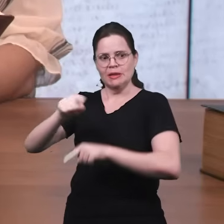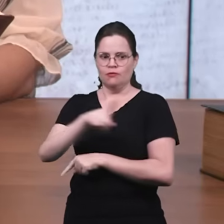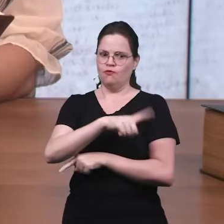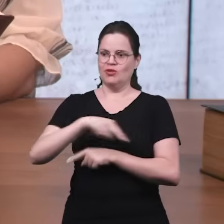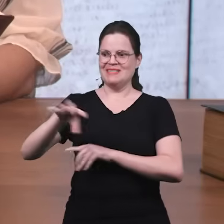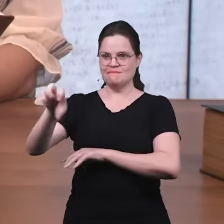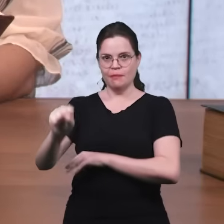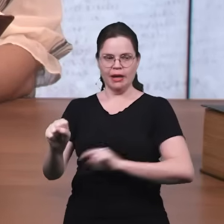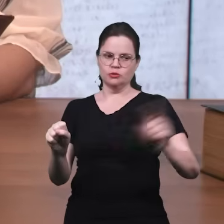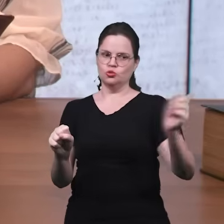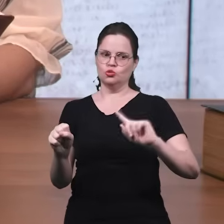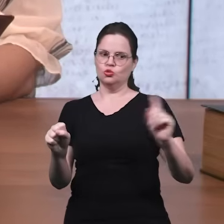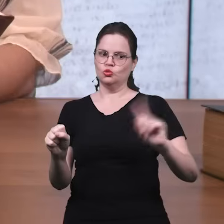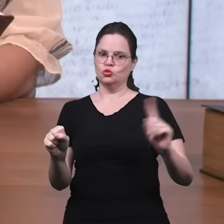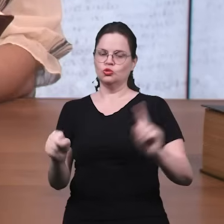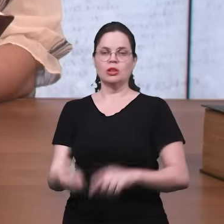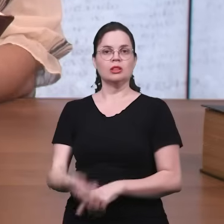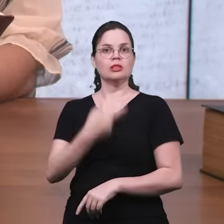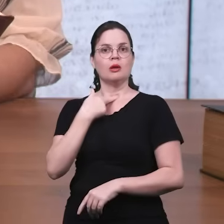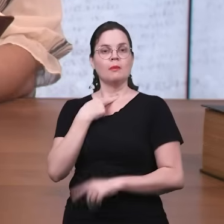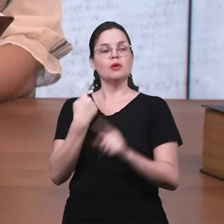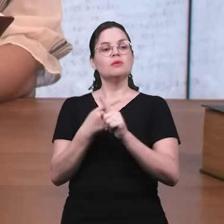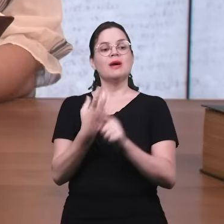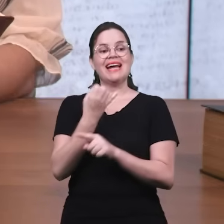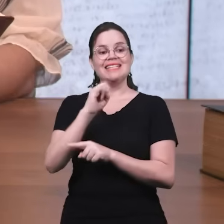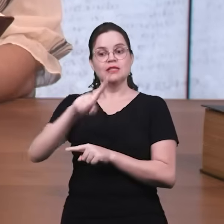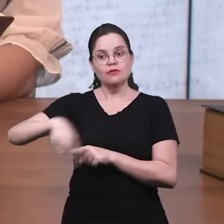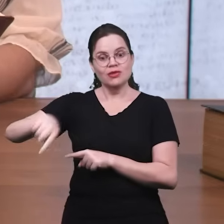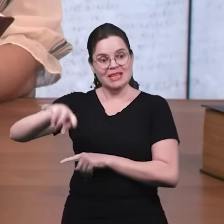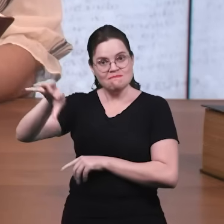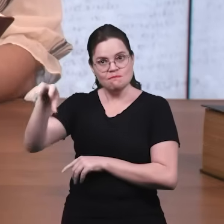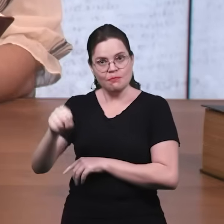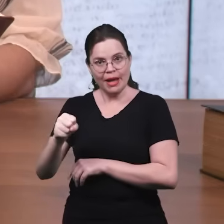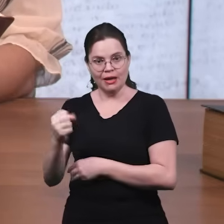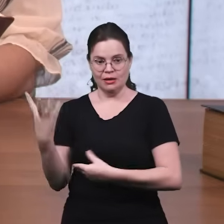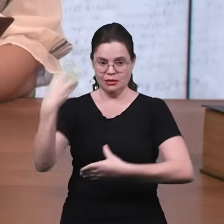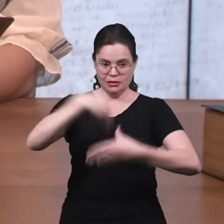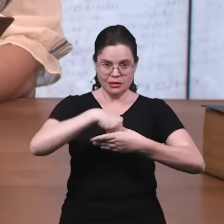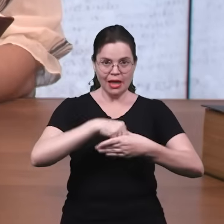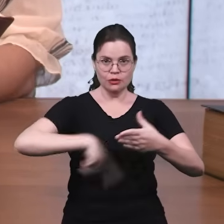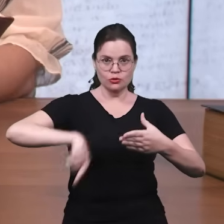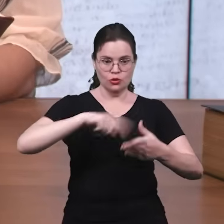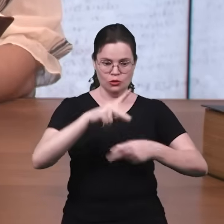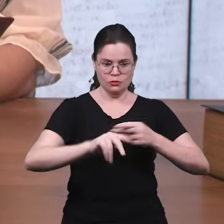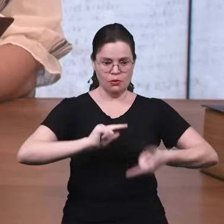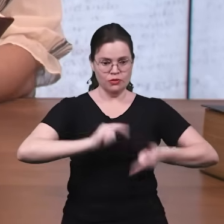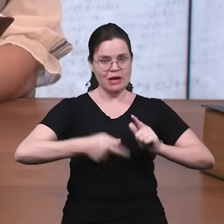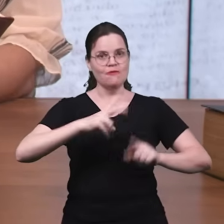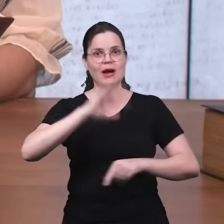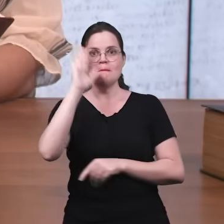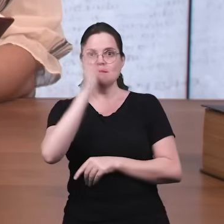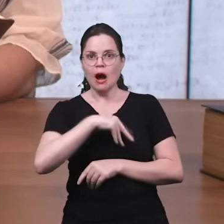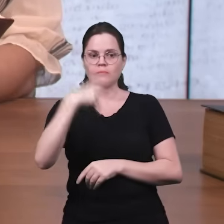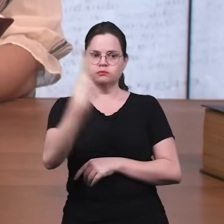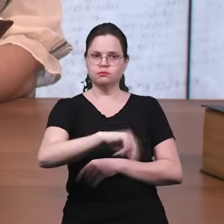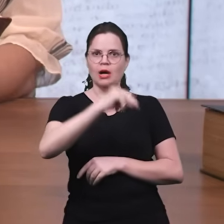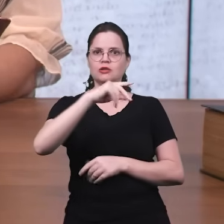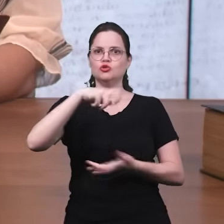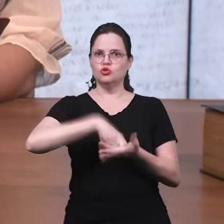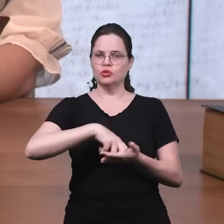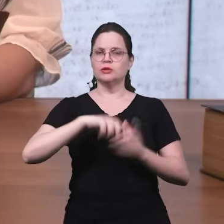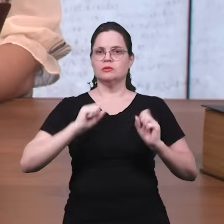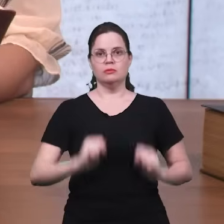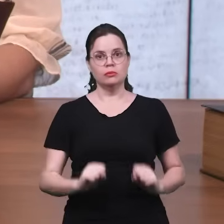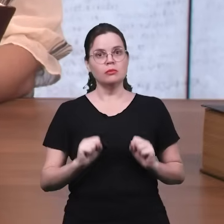em anátema tomando dela, e assim façais maldito o arraial de Israel e o